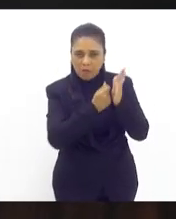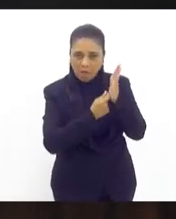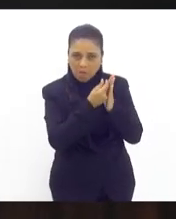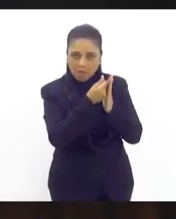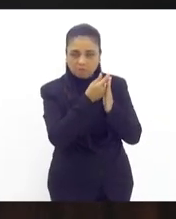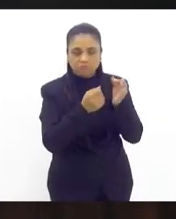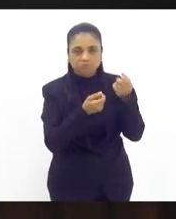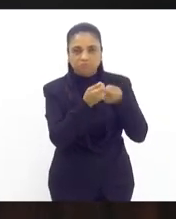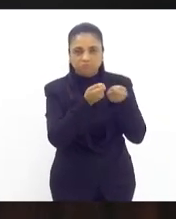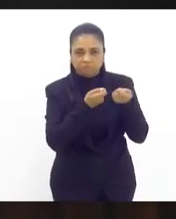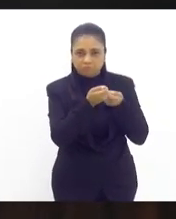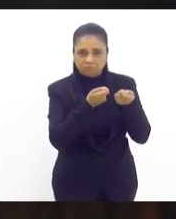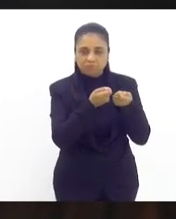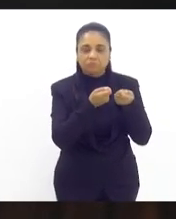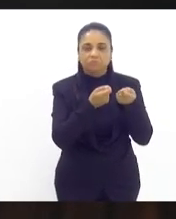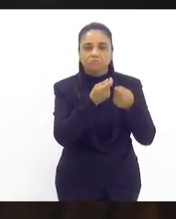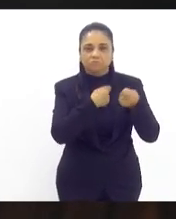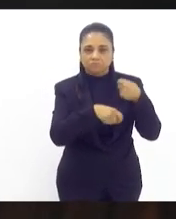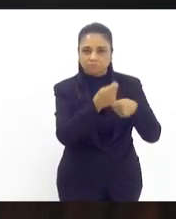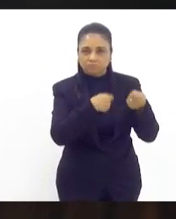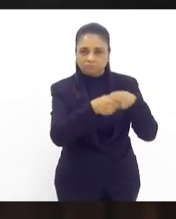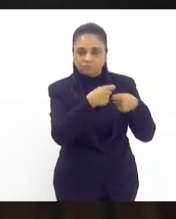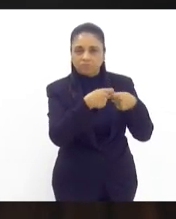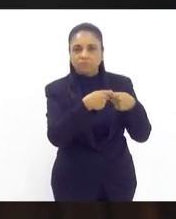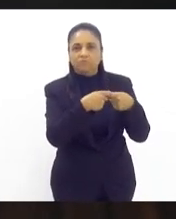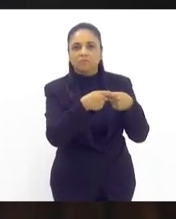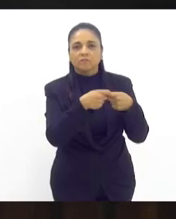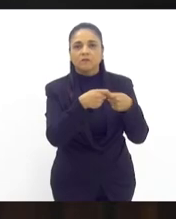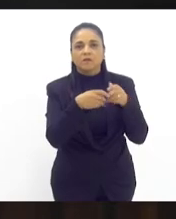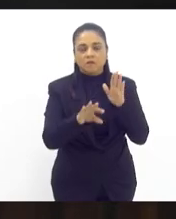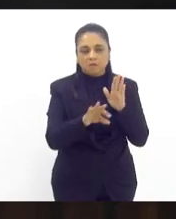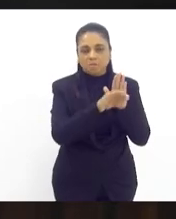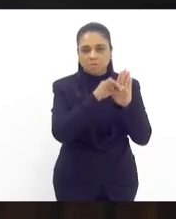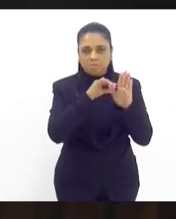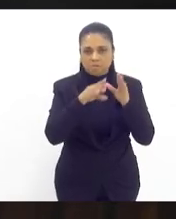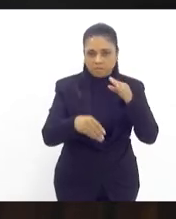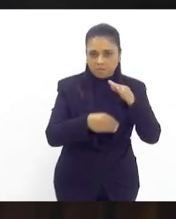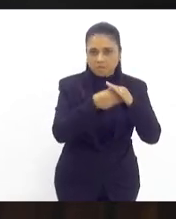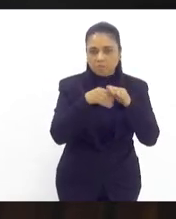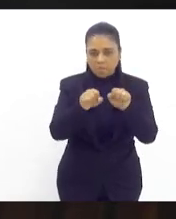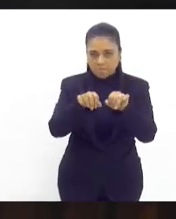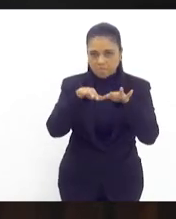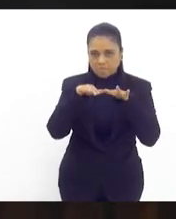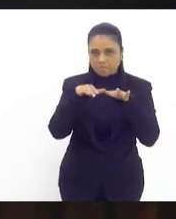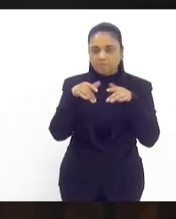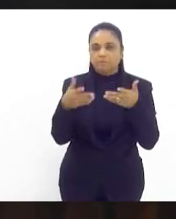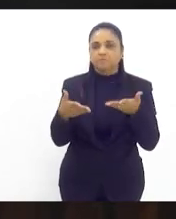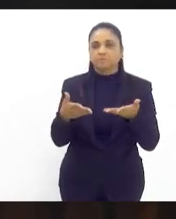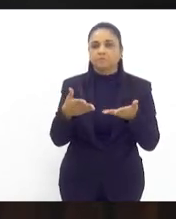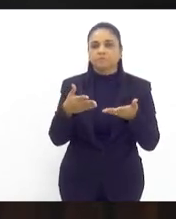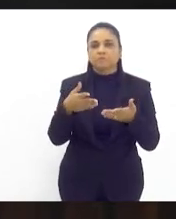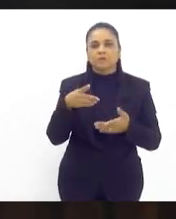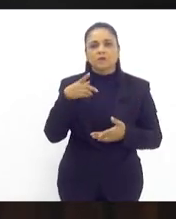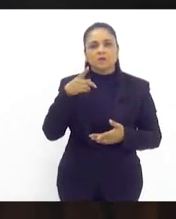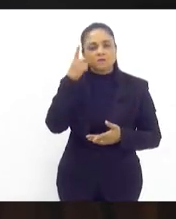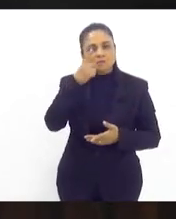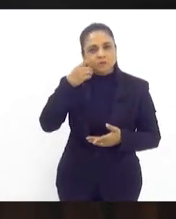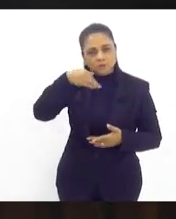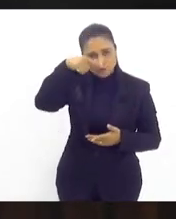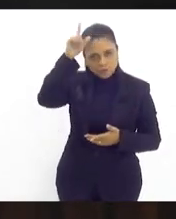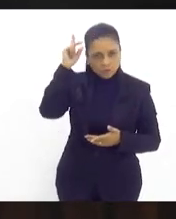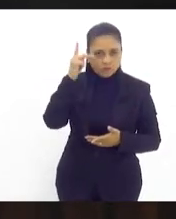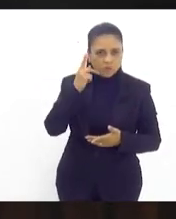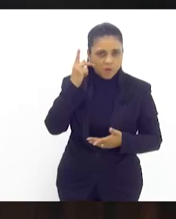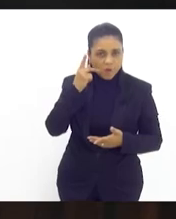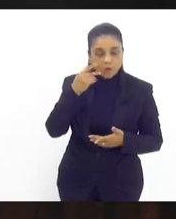fiscalização financeira e controle as emendas de plenário antes Deputado Luiz Paulo gostaria de fazer usar a palavra ou posso